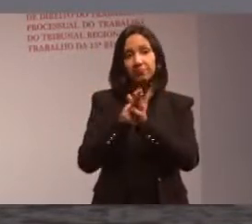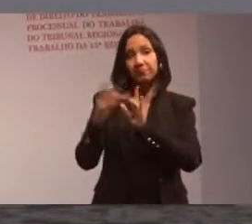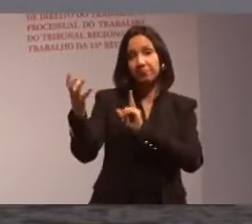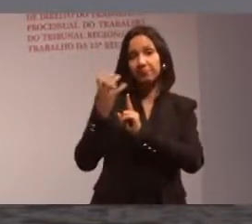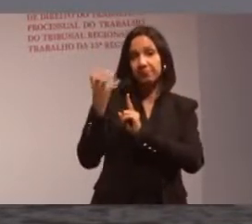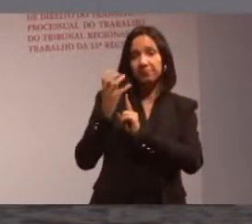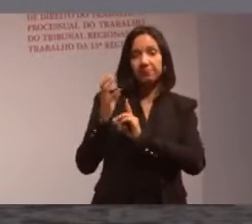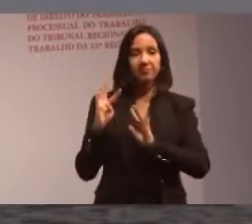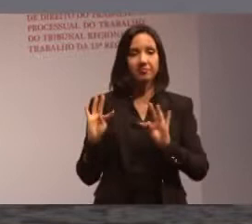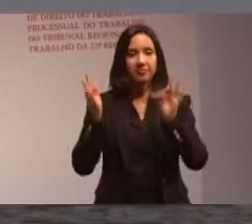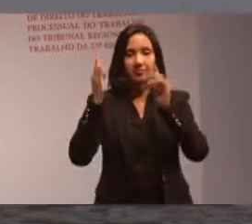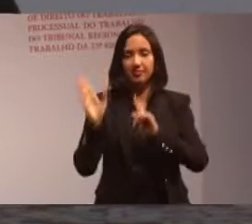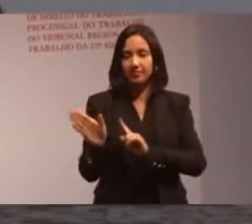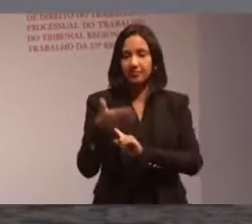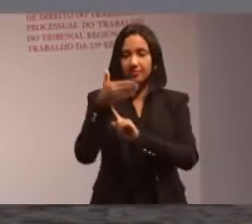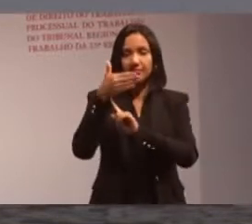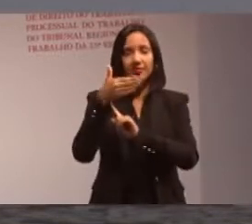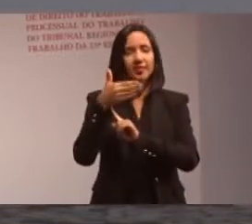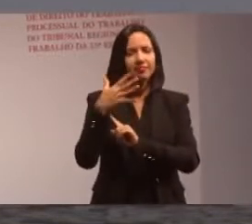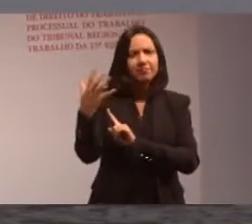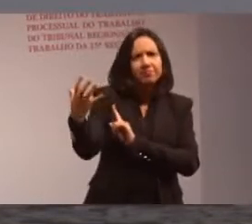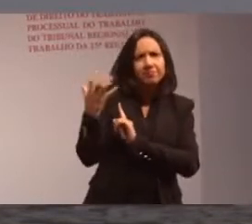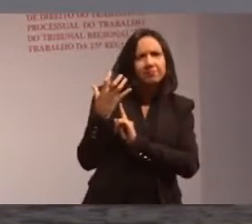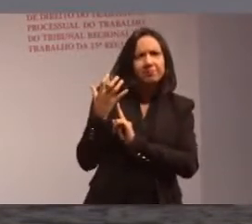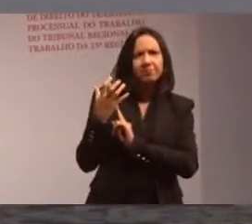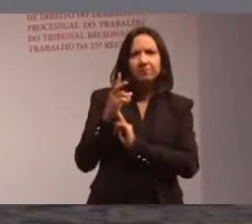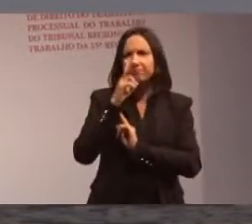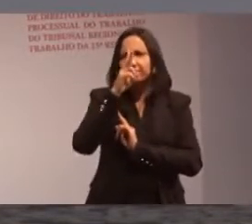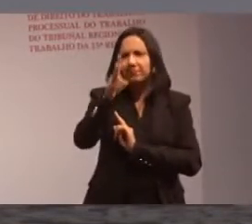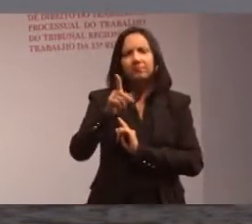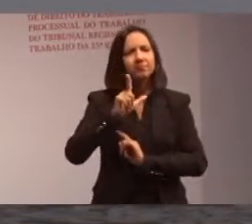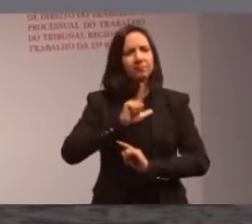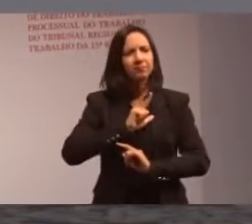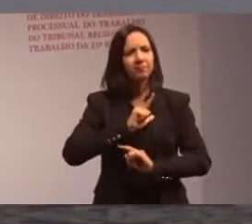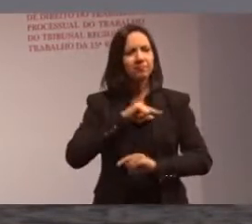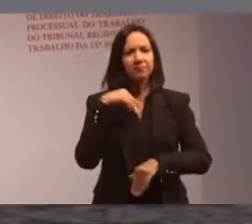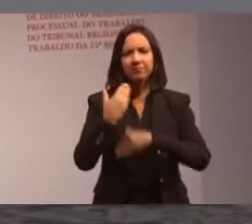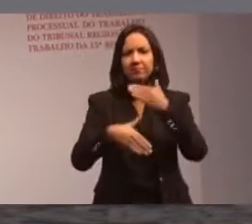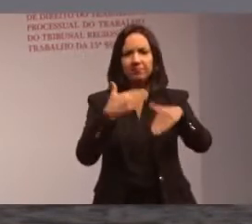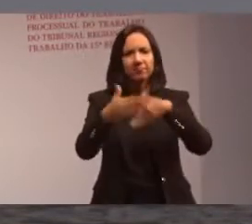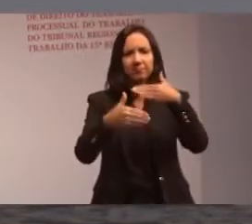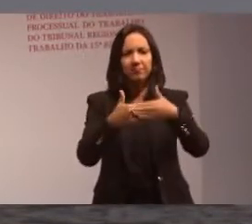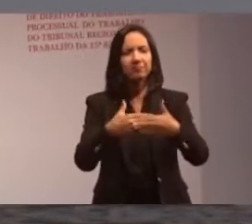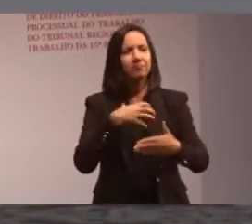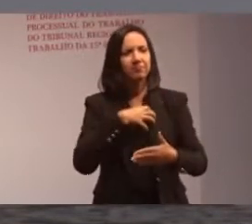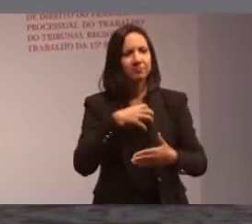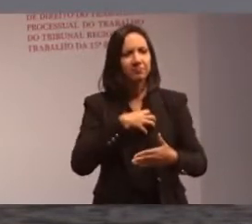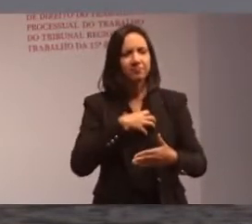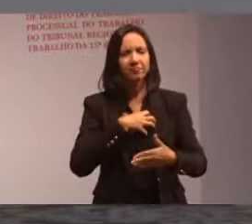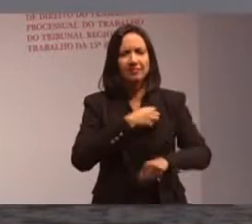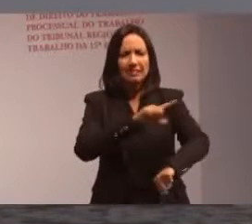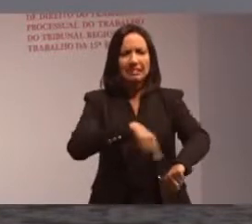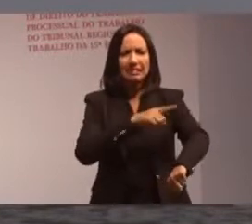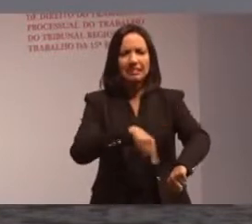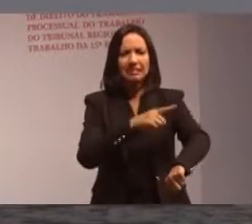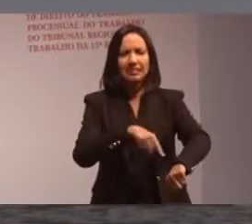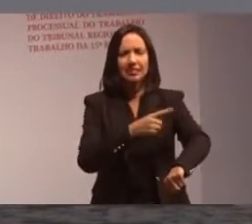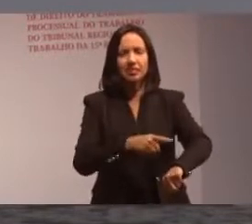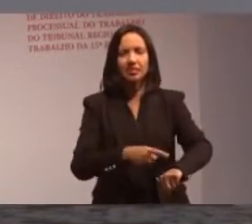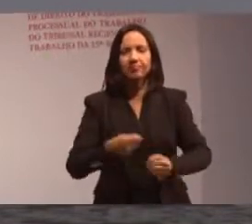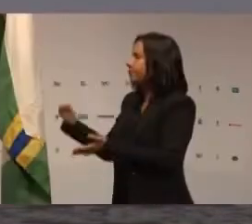tecnologia que nos impõe esse aumento, essa falta de jornada estipulada, digamos assim, e uma